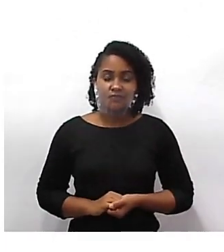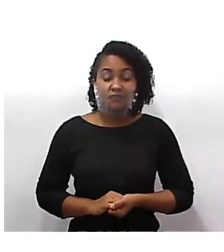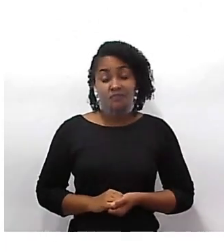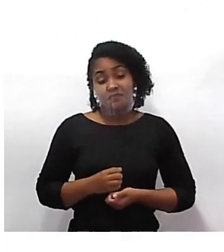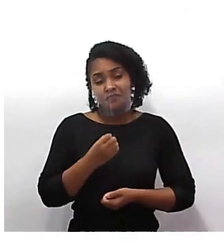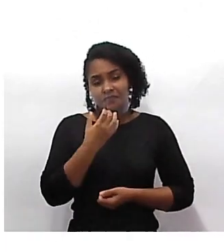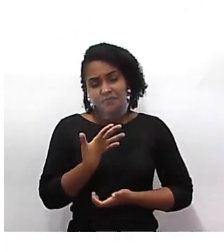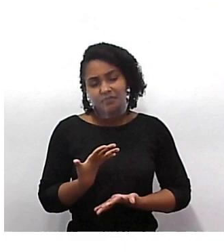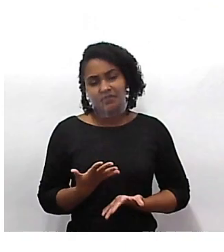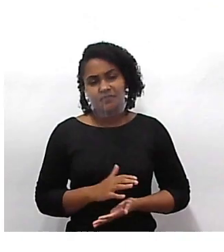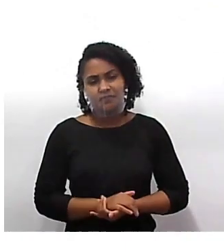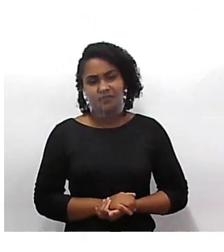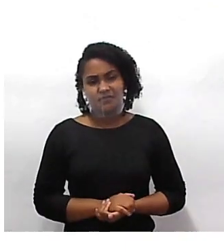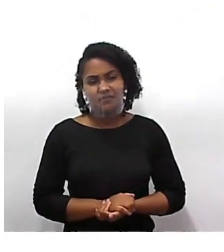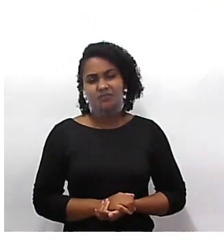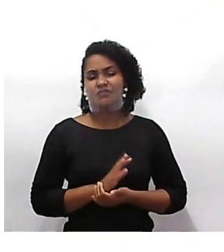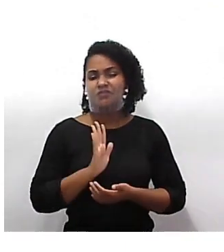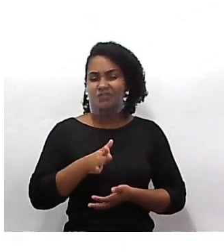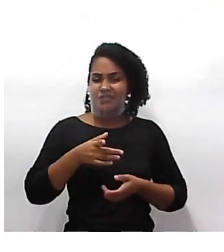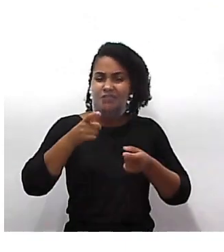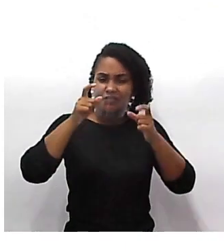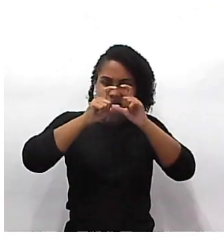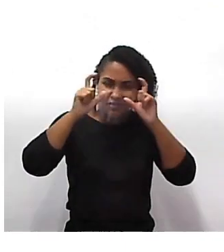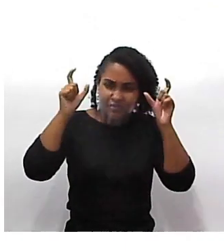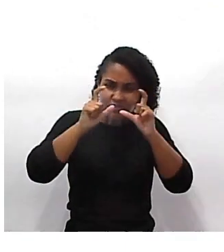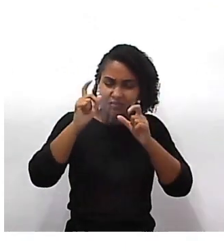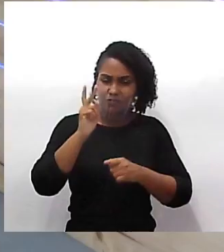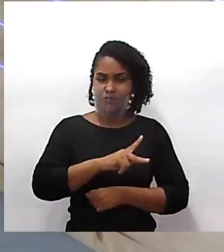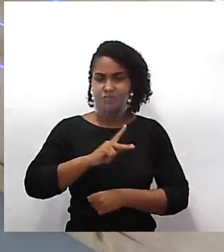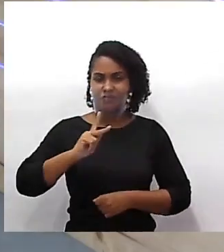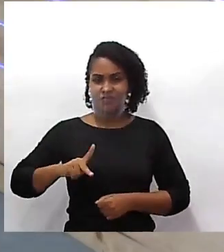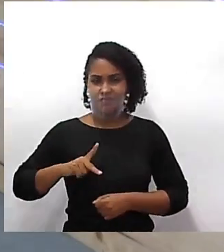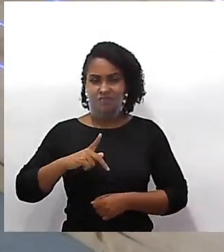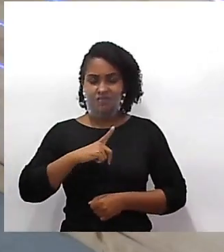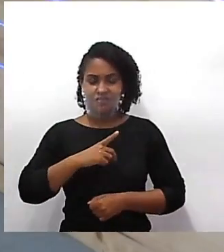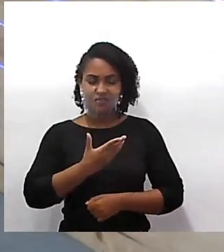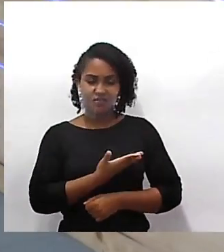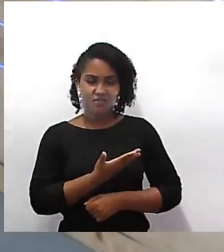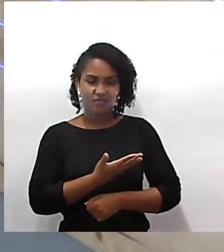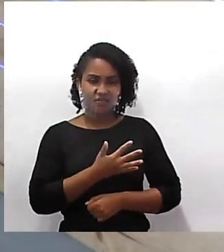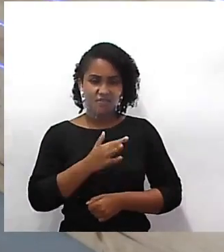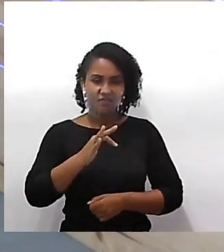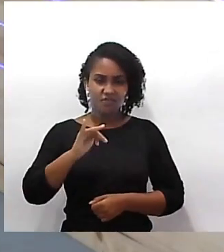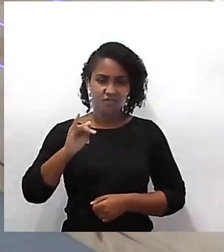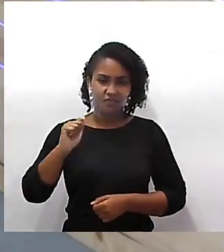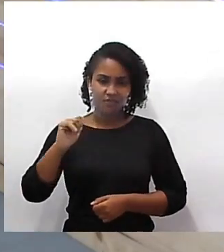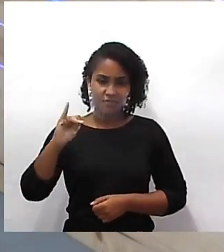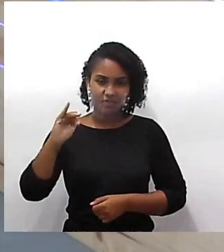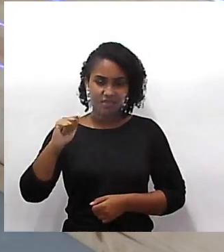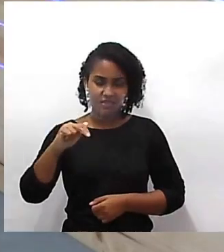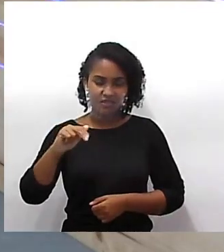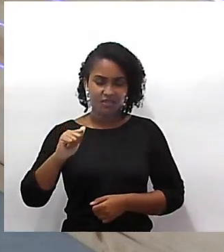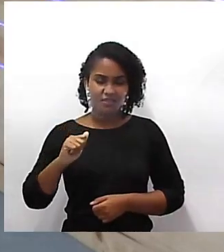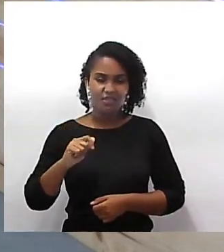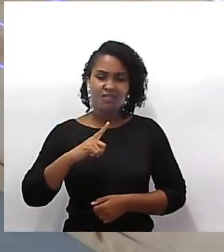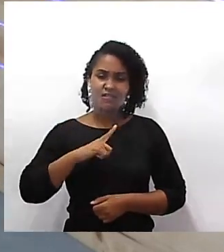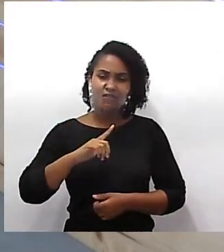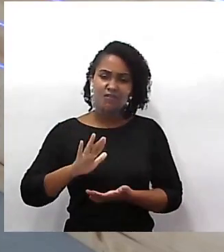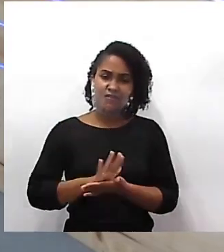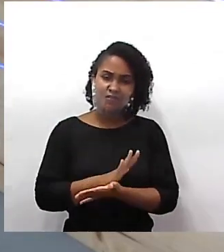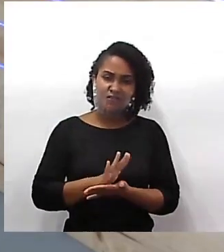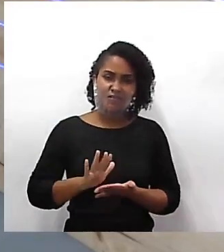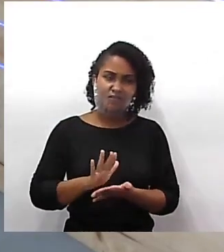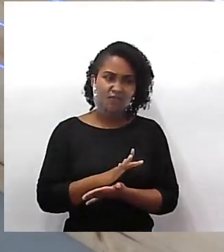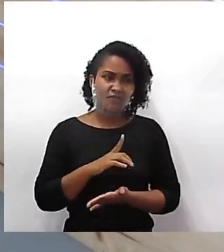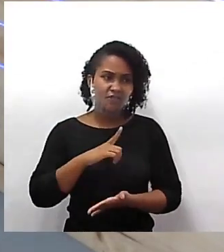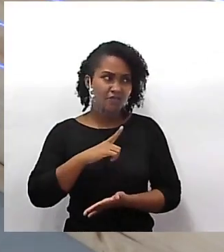Bem, gente, como foi alertado pela nossa amiga professora Fabiana, algumas medidas de prevenção